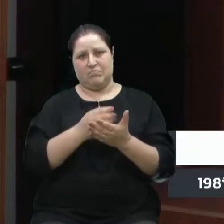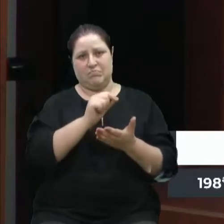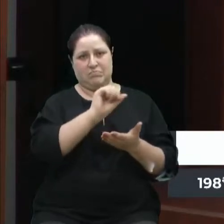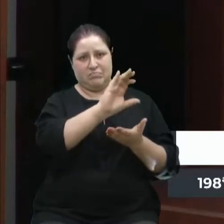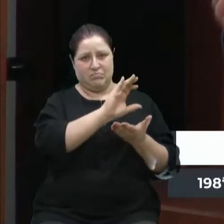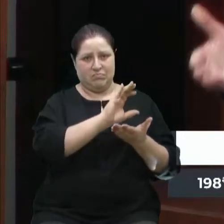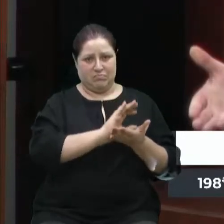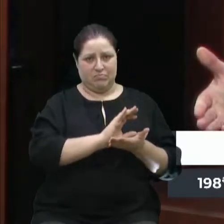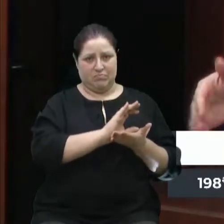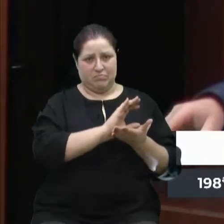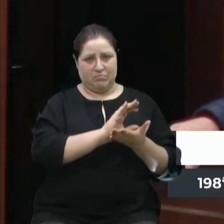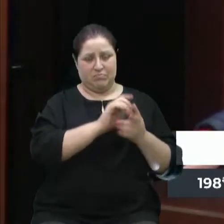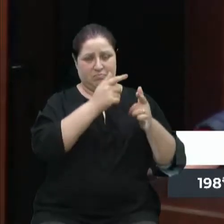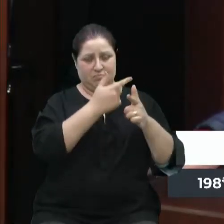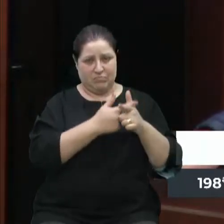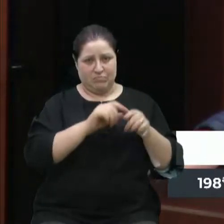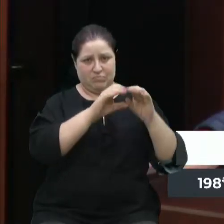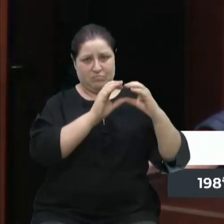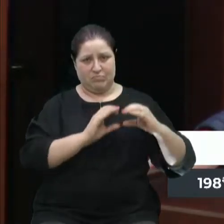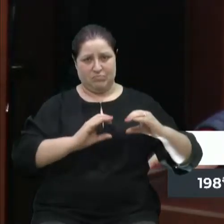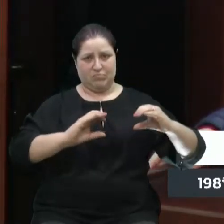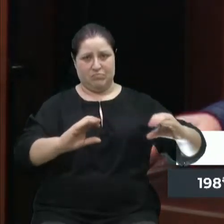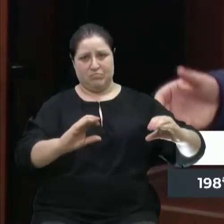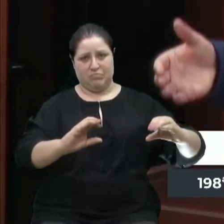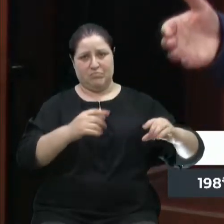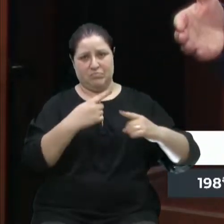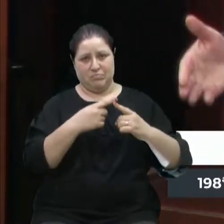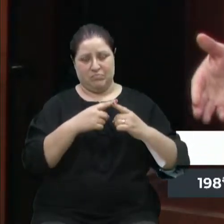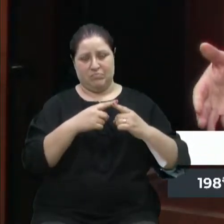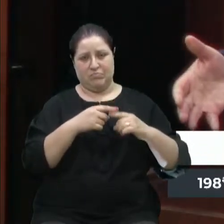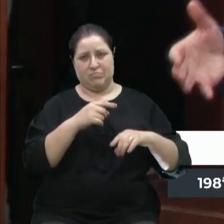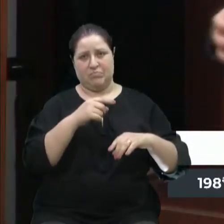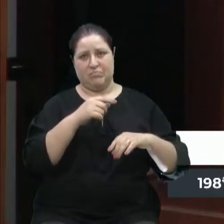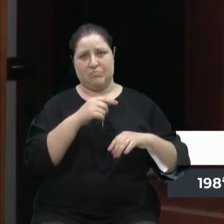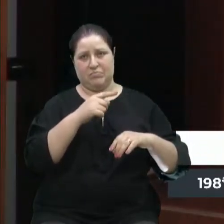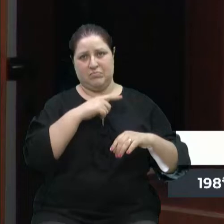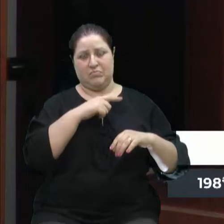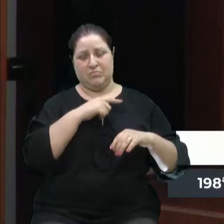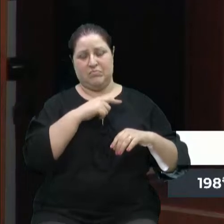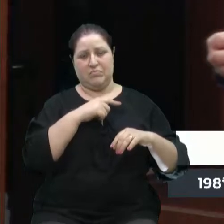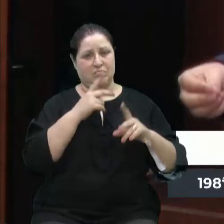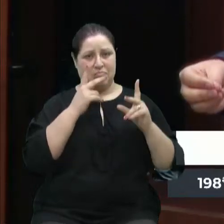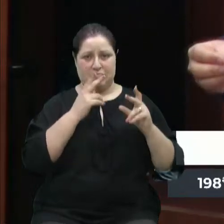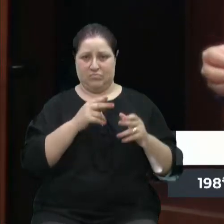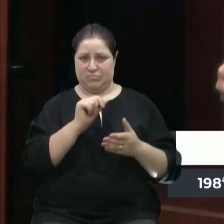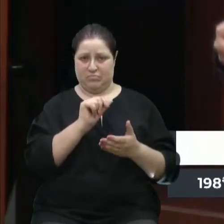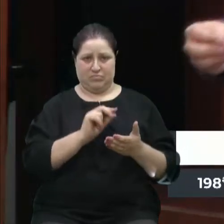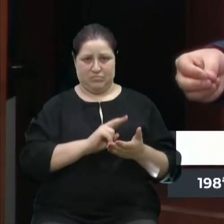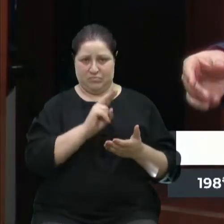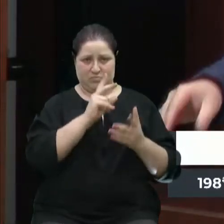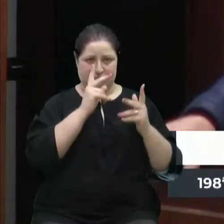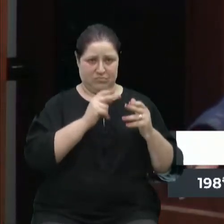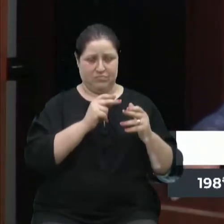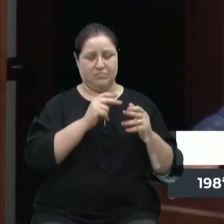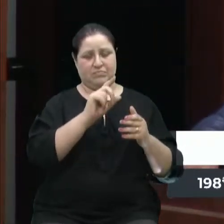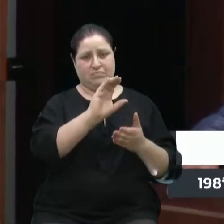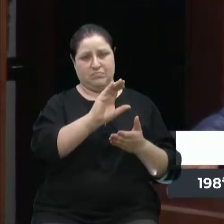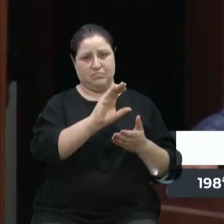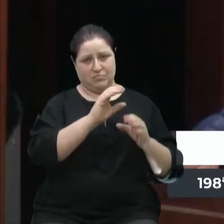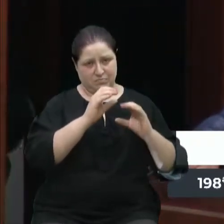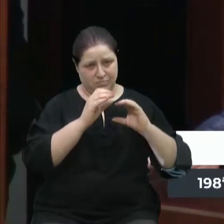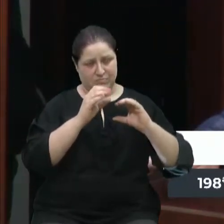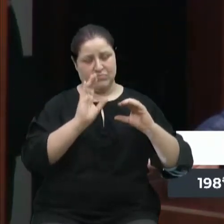não aumentaria a quantidade de recursos investidos, mas sim daria a possibilidade de um outro destino que